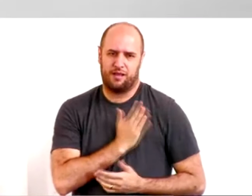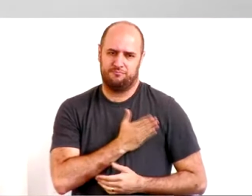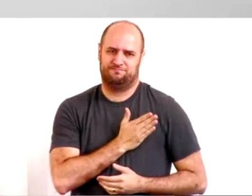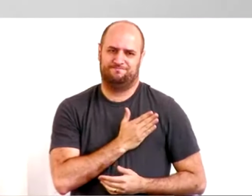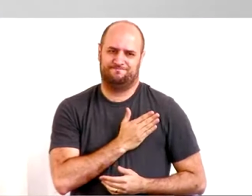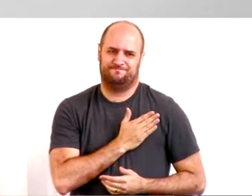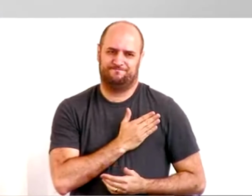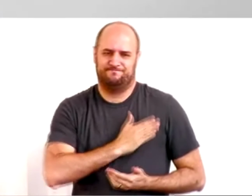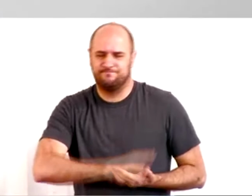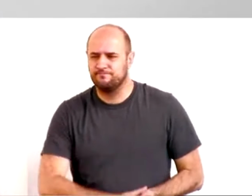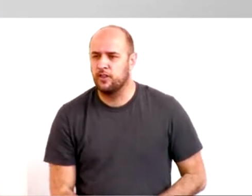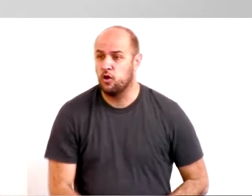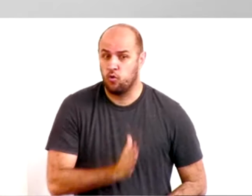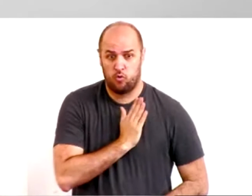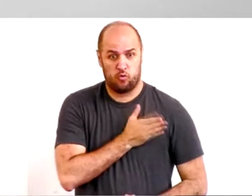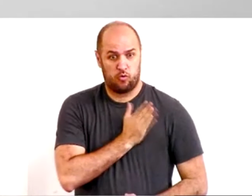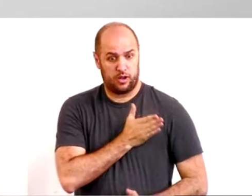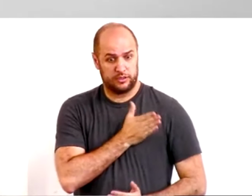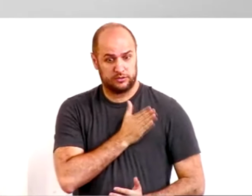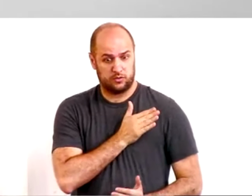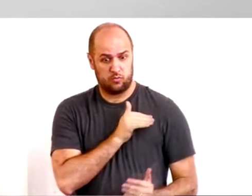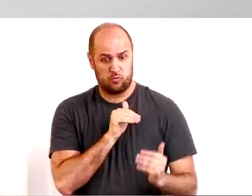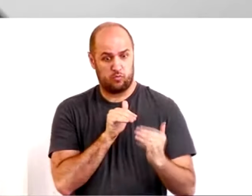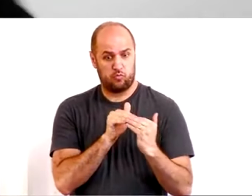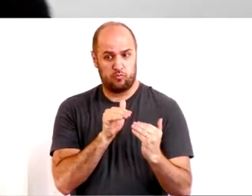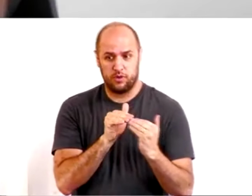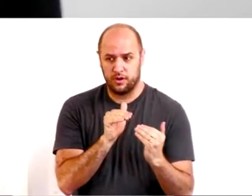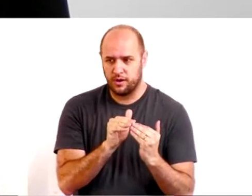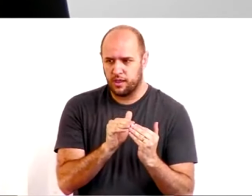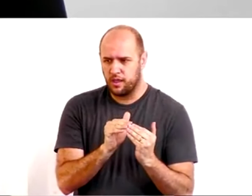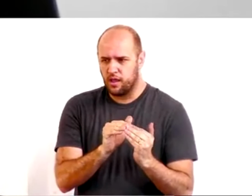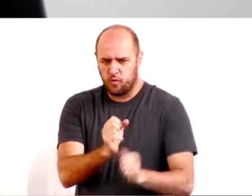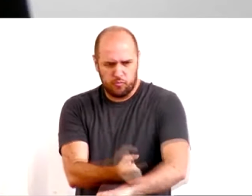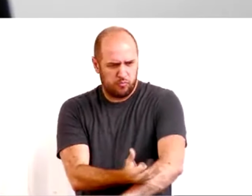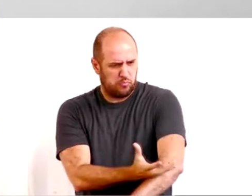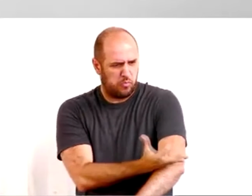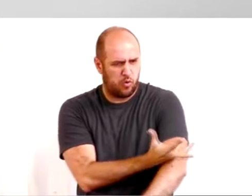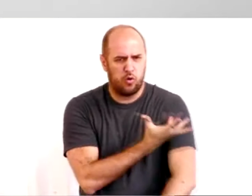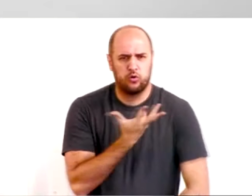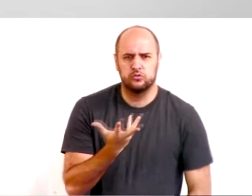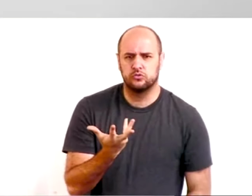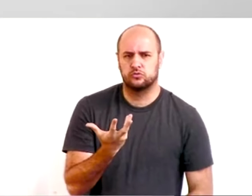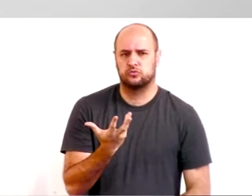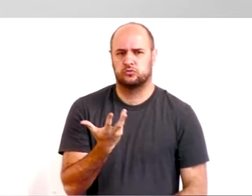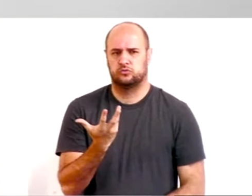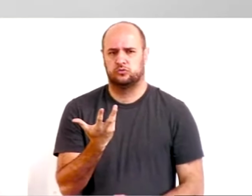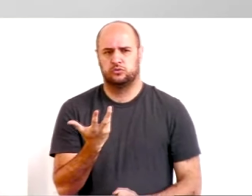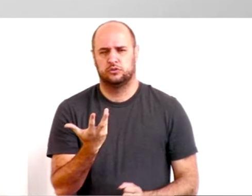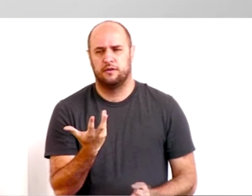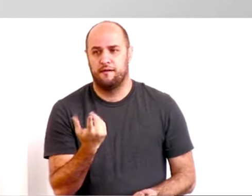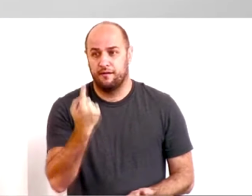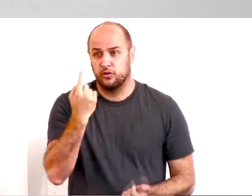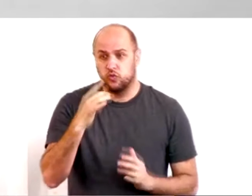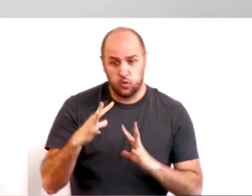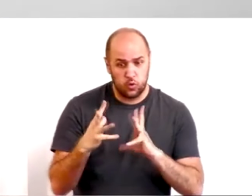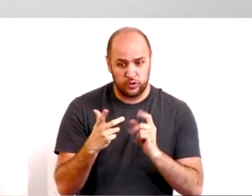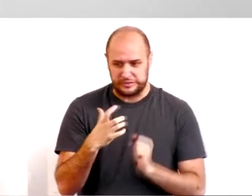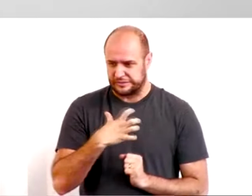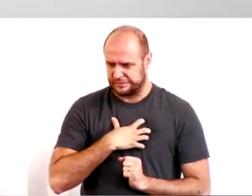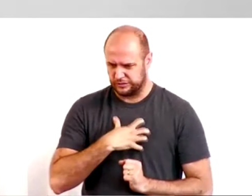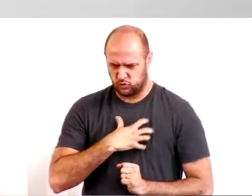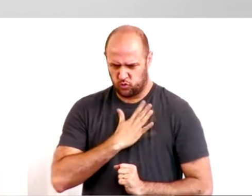relacionado à área ou o âmbito das afeições humanas, ou a saber, aquilo que move o